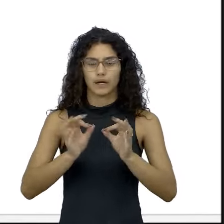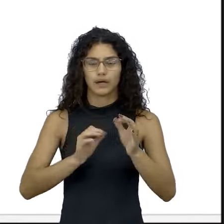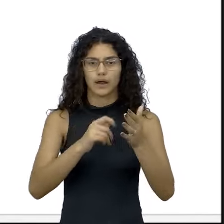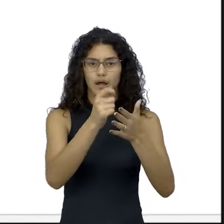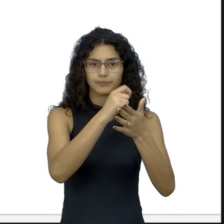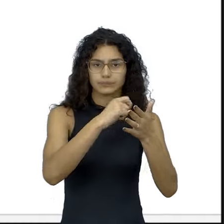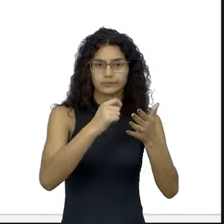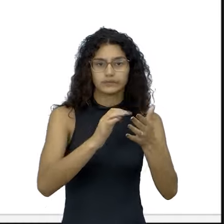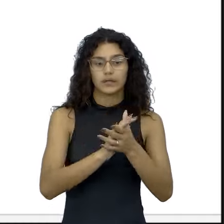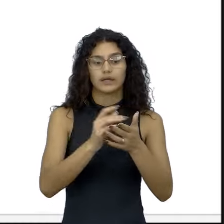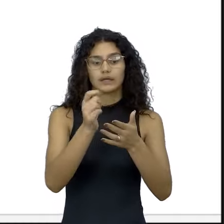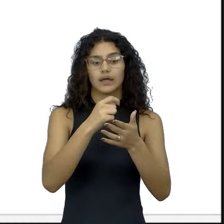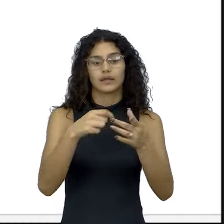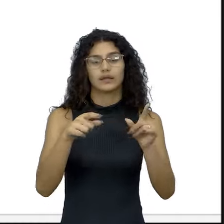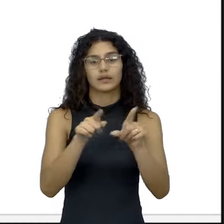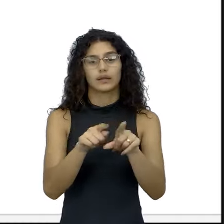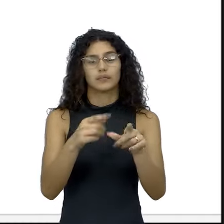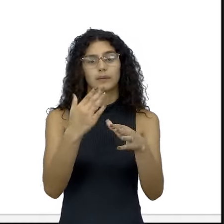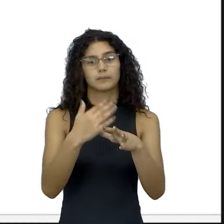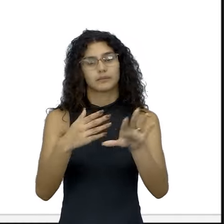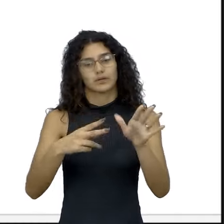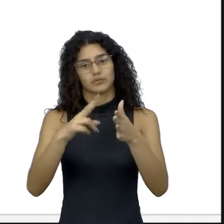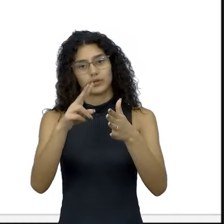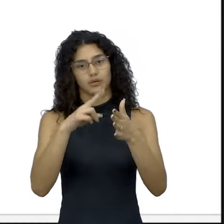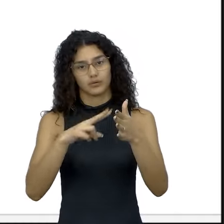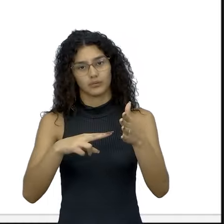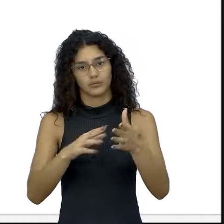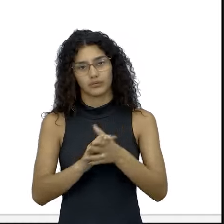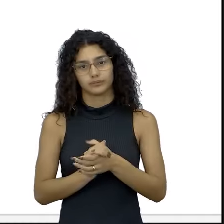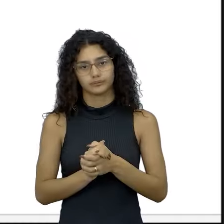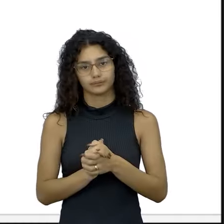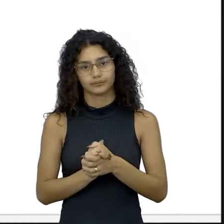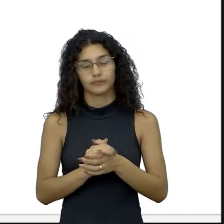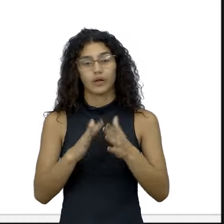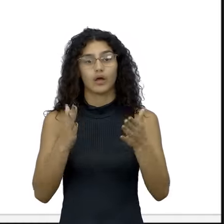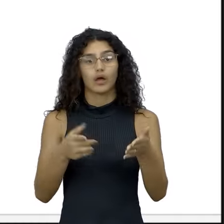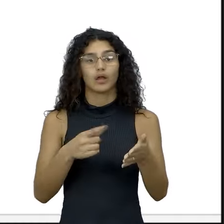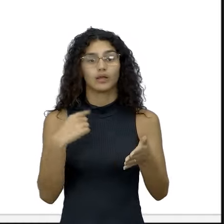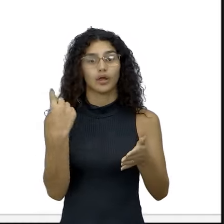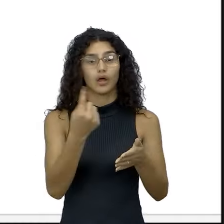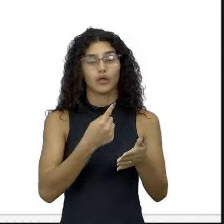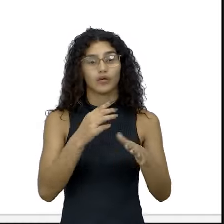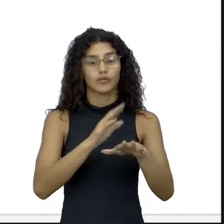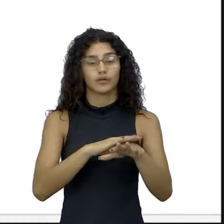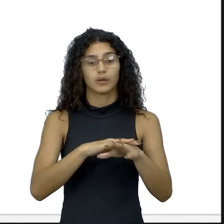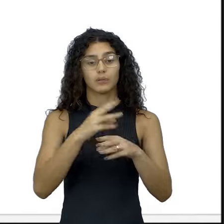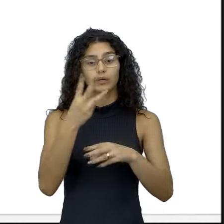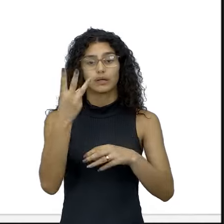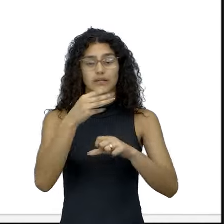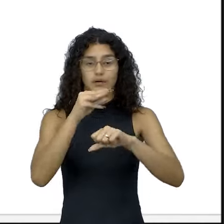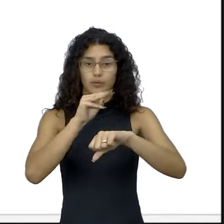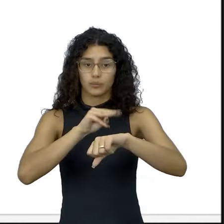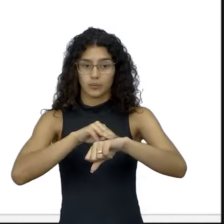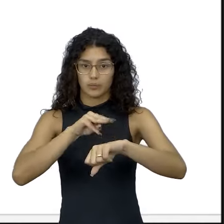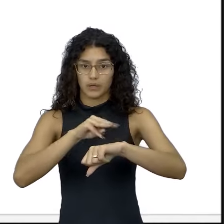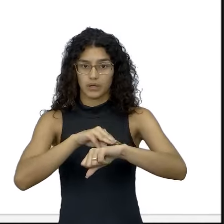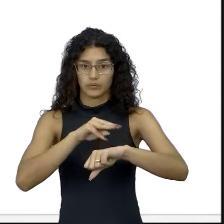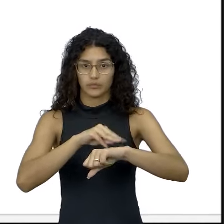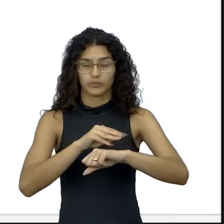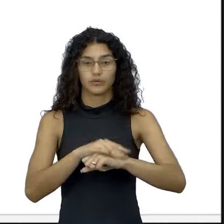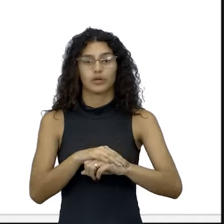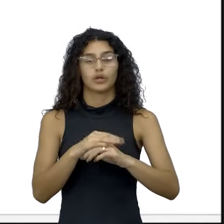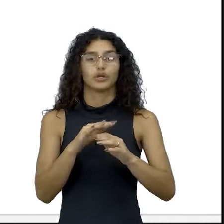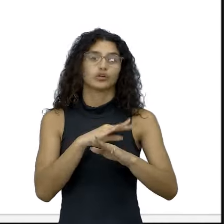escrita e a escrita serve para a leitura. Então, agora nós vamos nos encaminhar para o terceiro momento